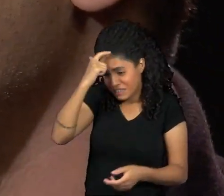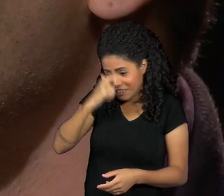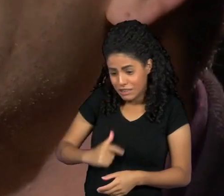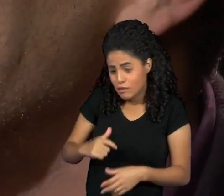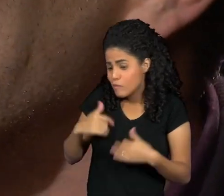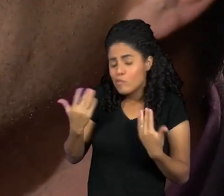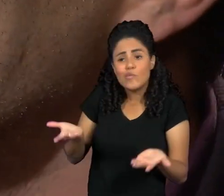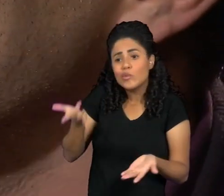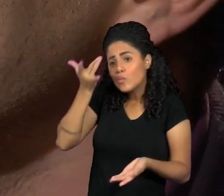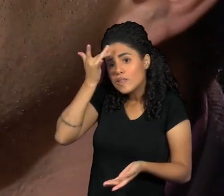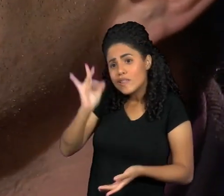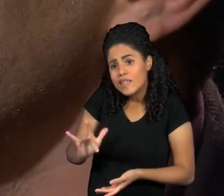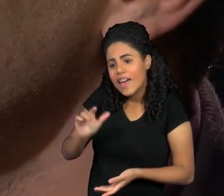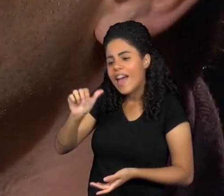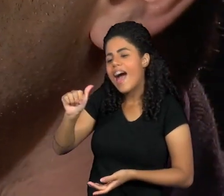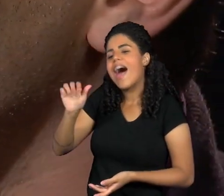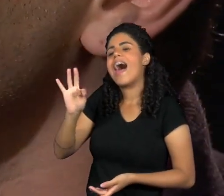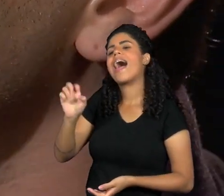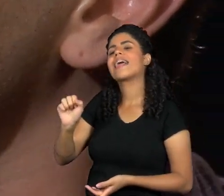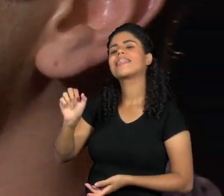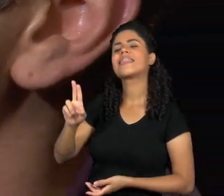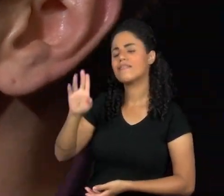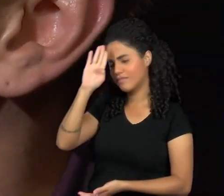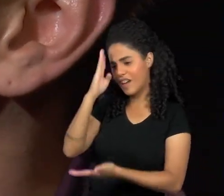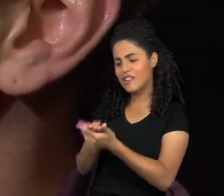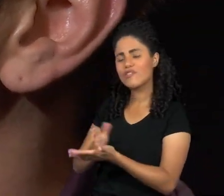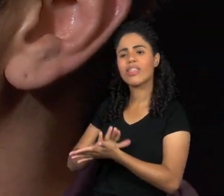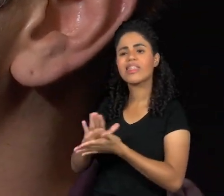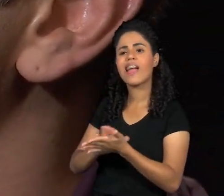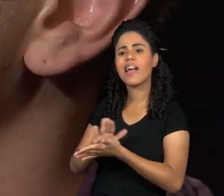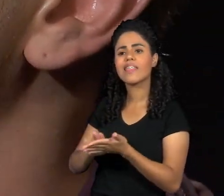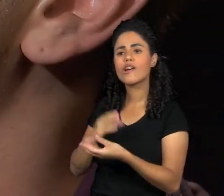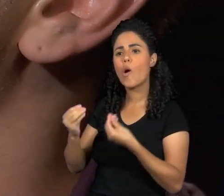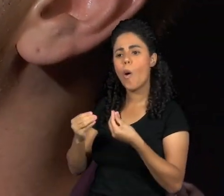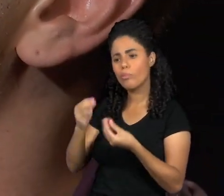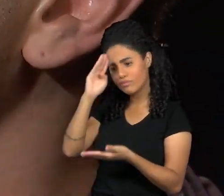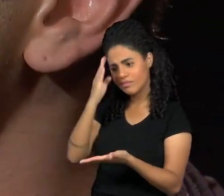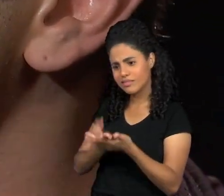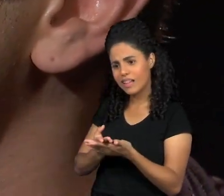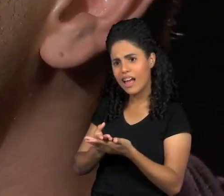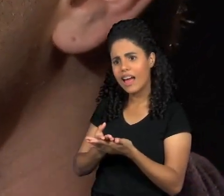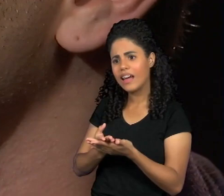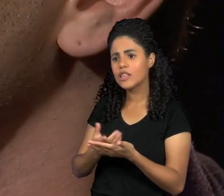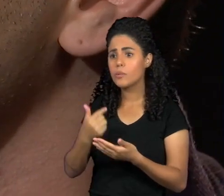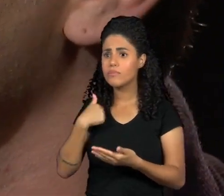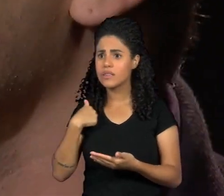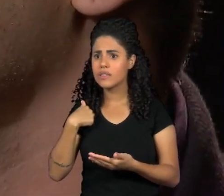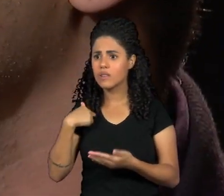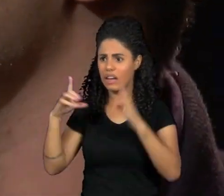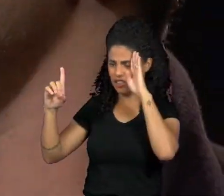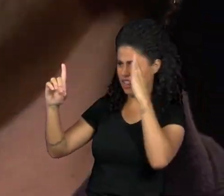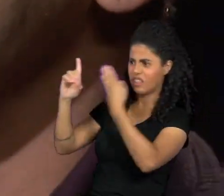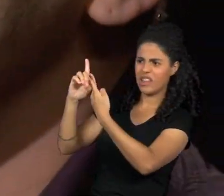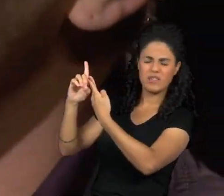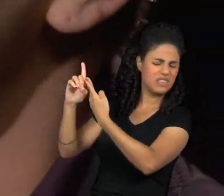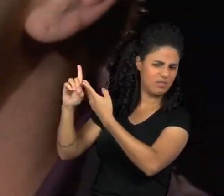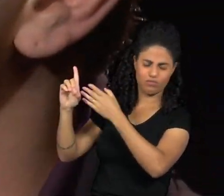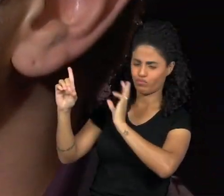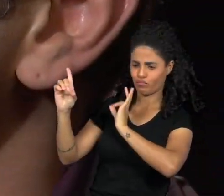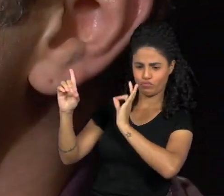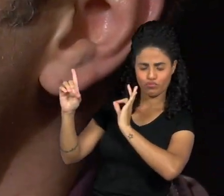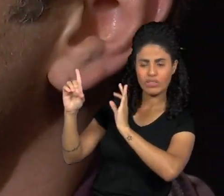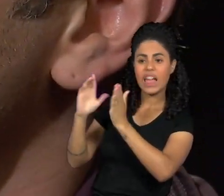ateu, Sei. porque eu precisaria ter a certeza da inexistência de Deus. E eu não tenho